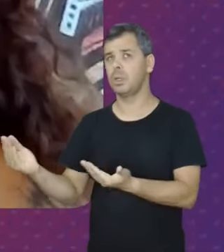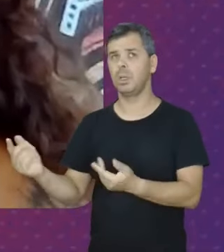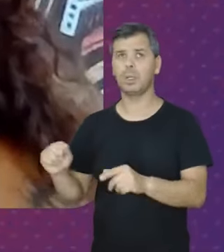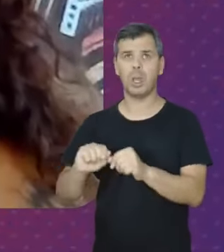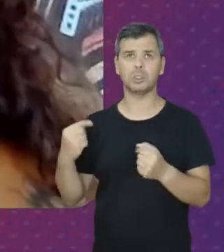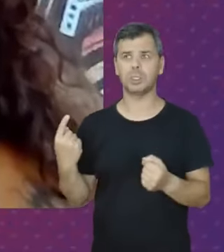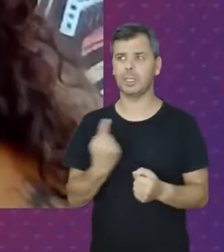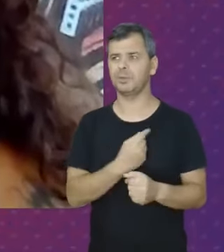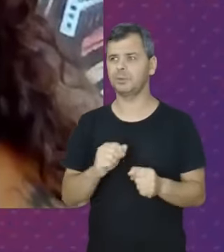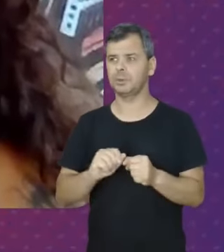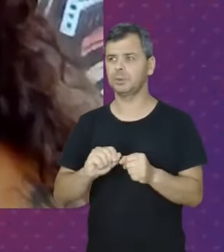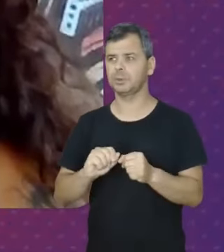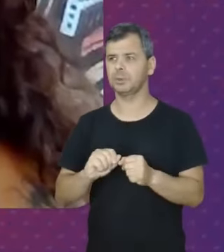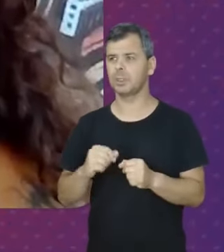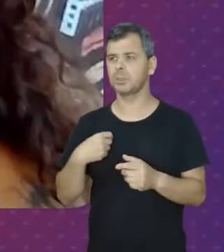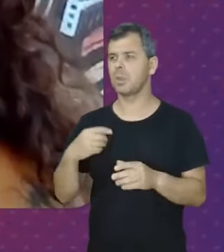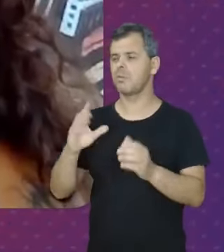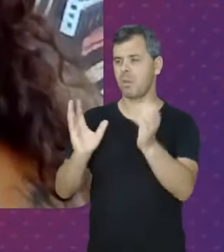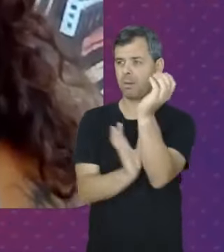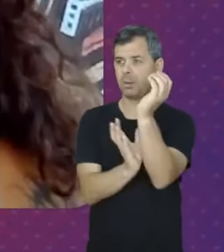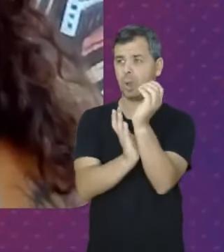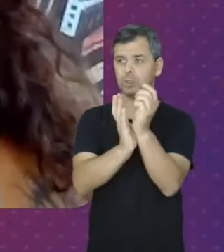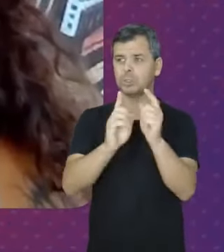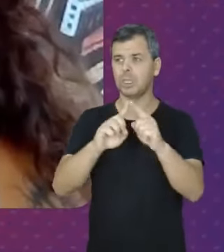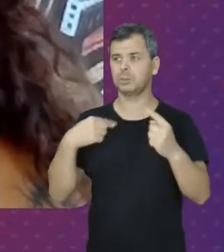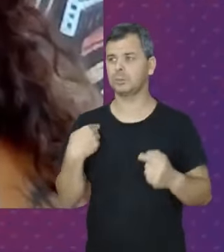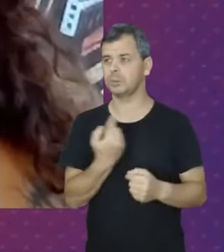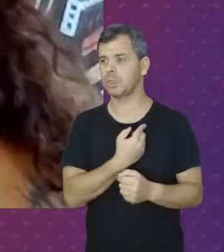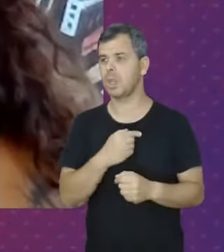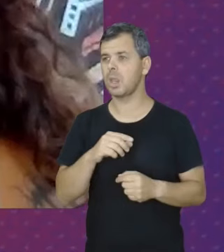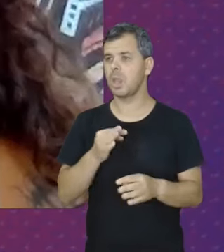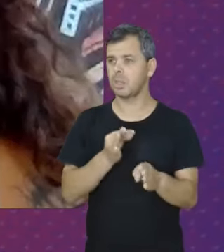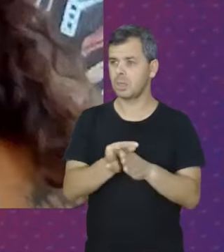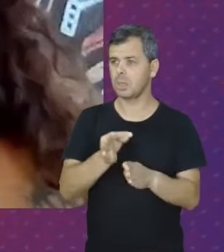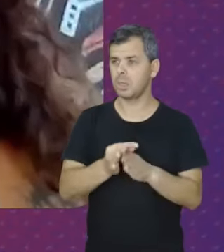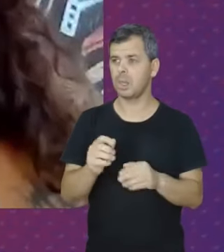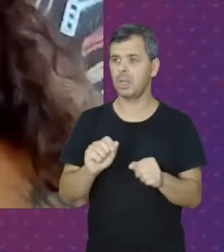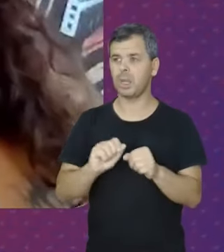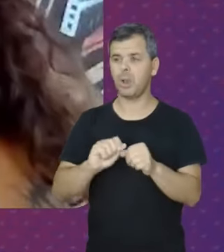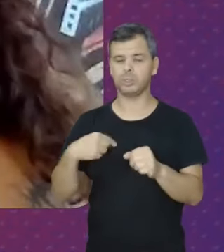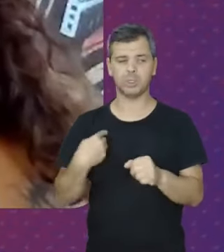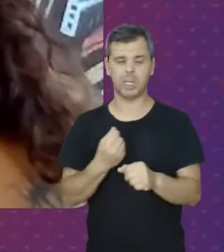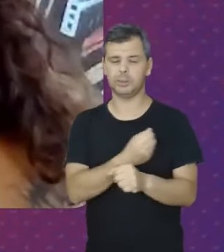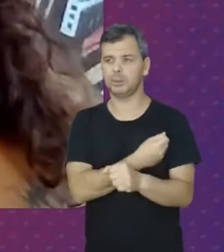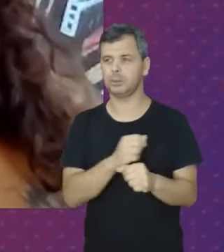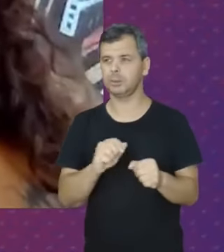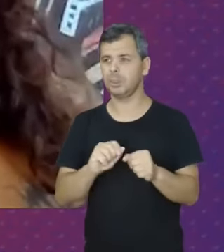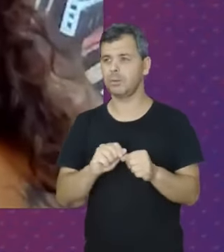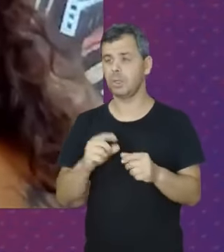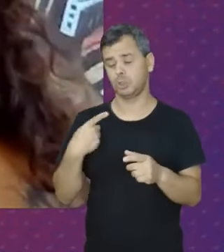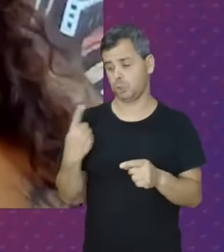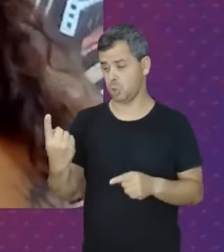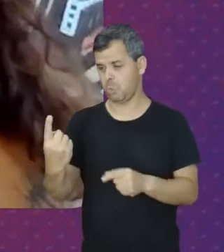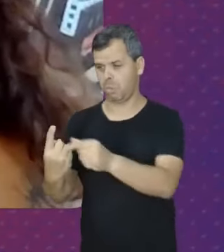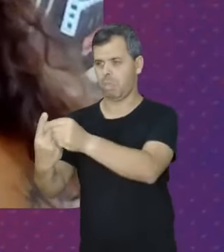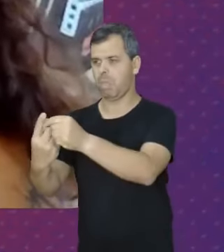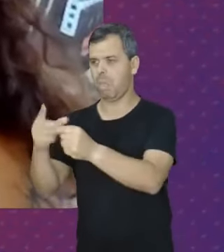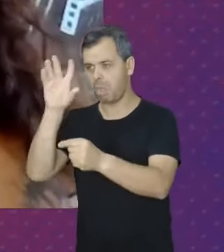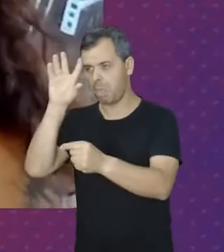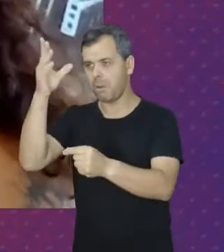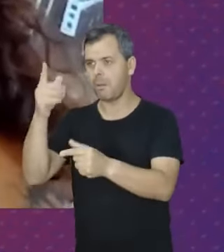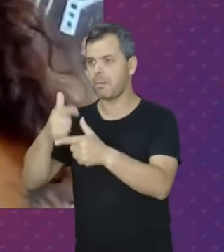se a gente ficar só na burocracia, os conselheiros ficarem só na burocracia, só no encaminhamento de um caso, a gente